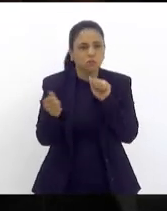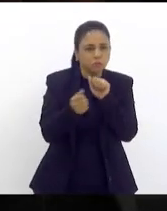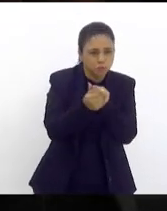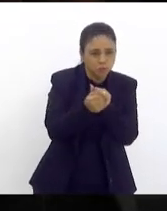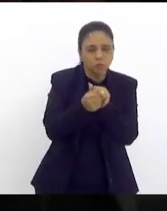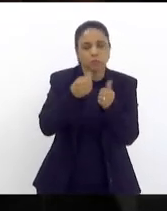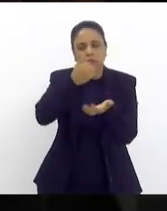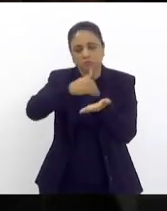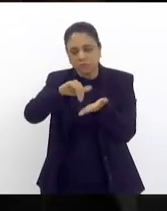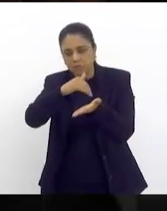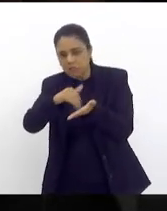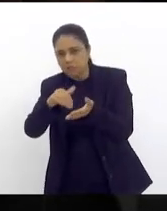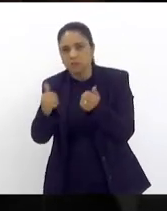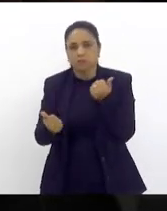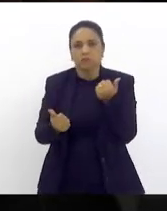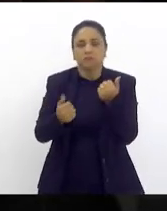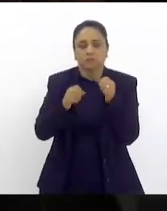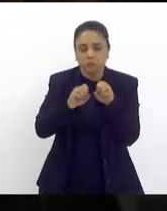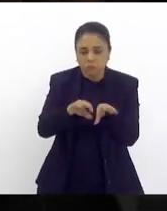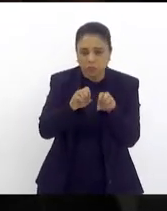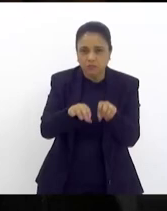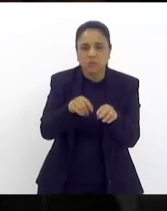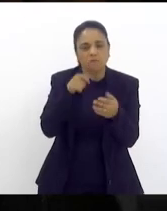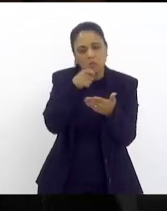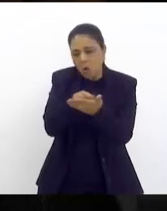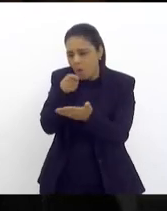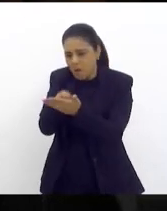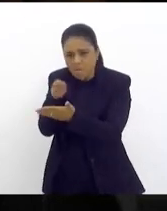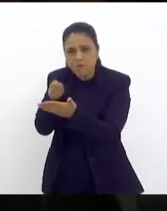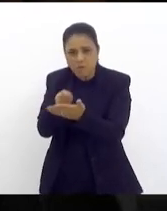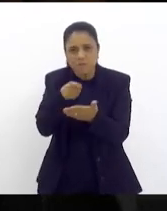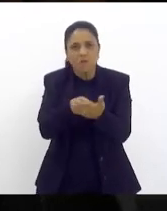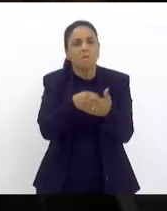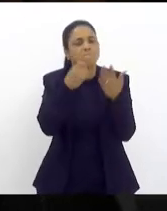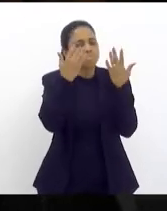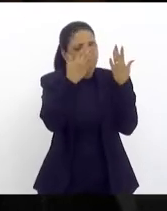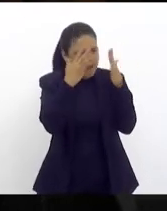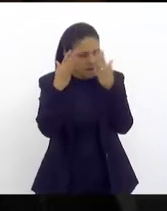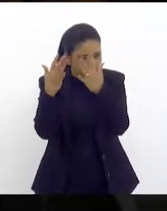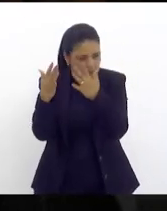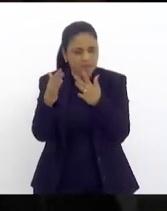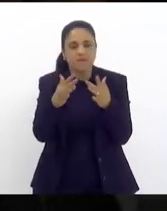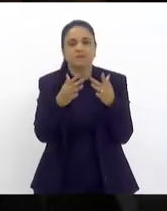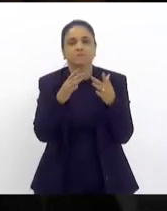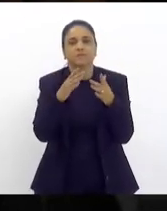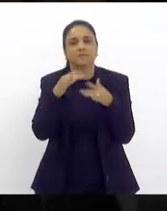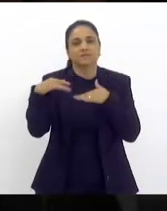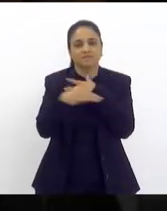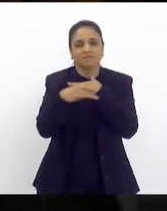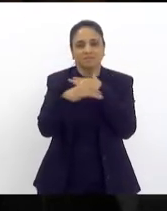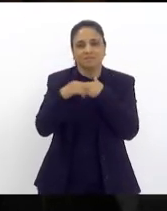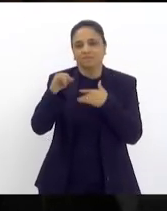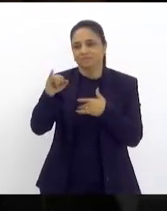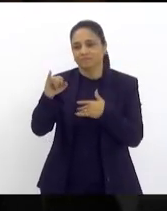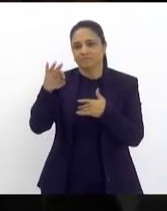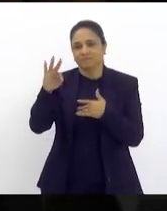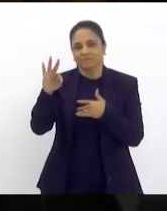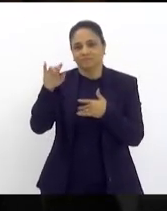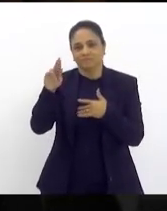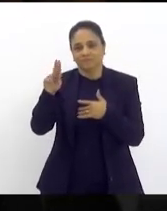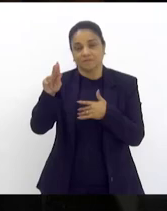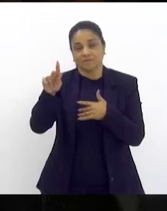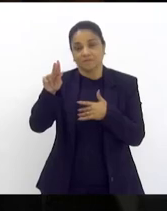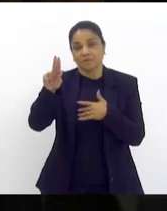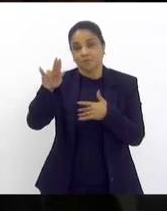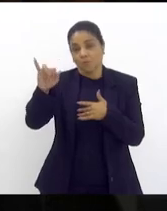secretária de Educação. Você é incansável, meu irmão. E parabéns por tudo que você tem feito para a cidade de Itaguaí. Que Deus abençoe a vida de cada um de vocês. Vocês têm que